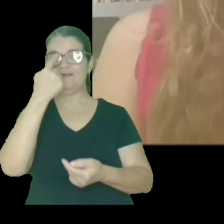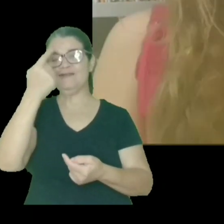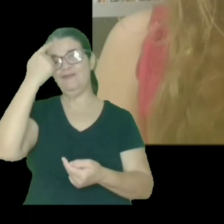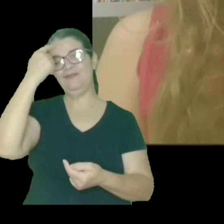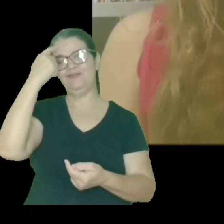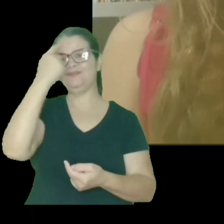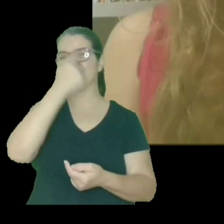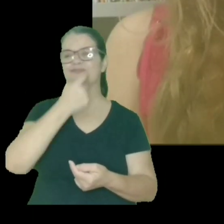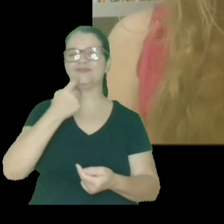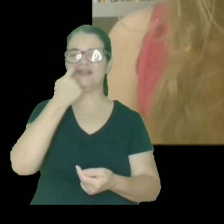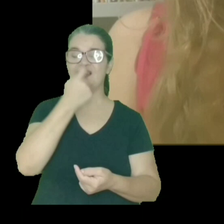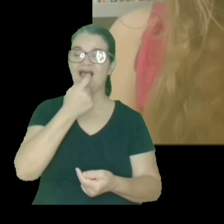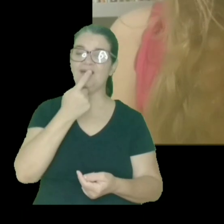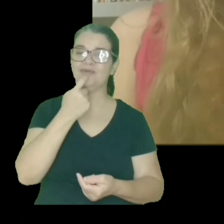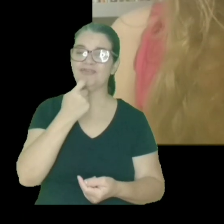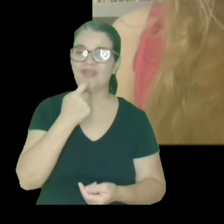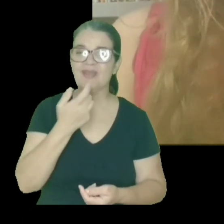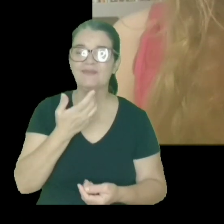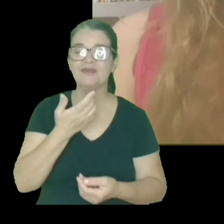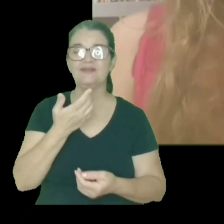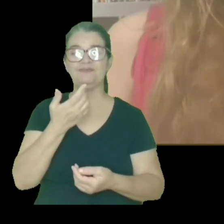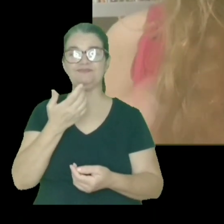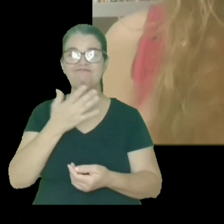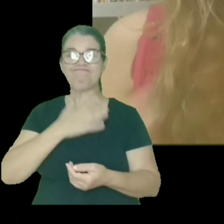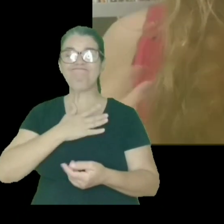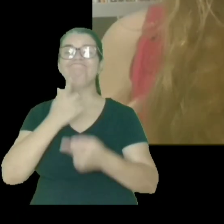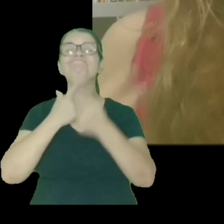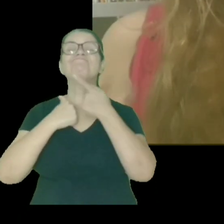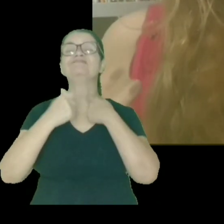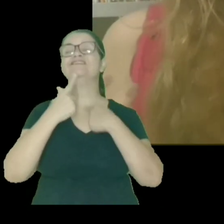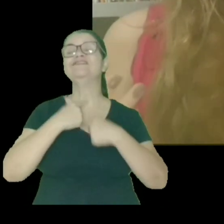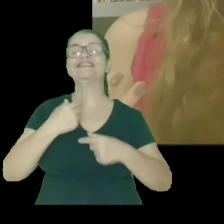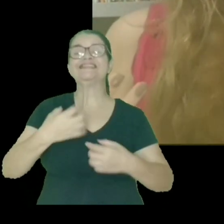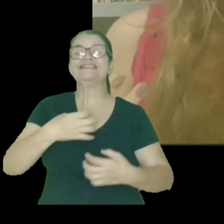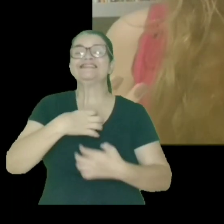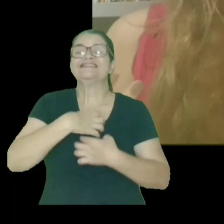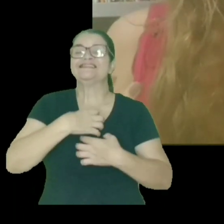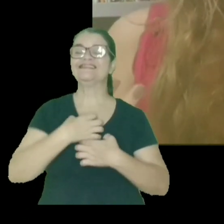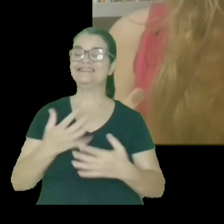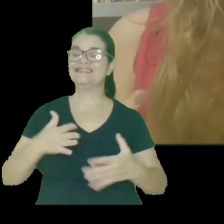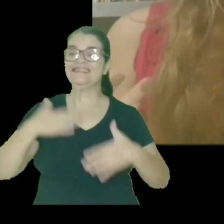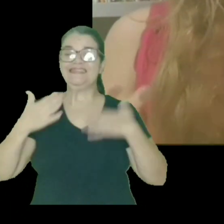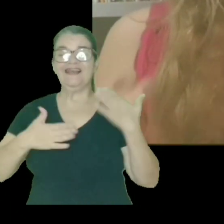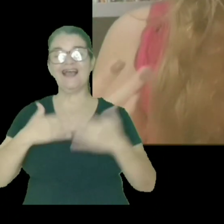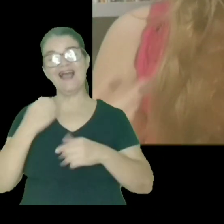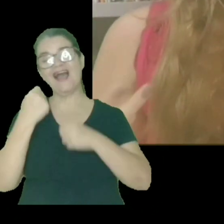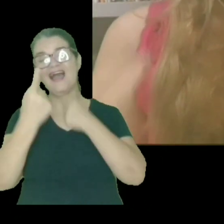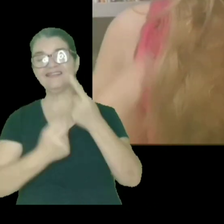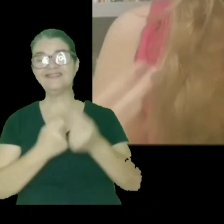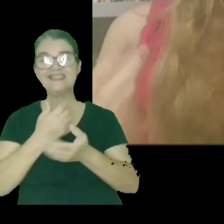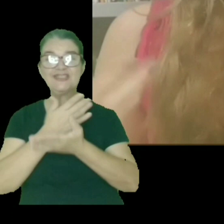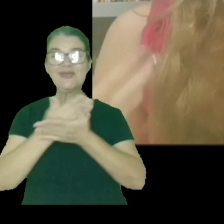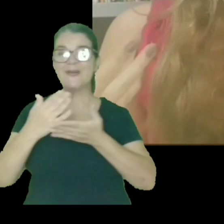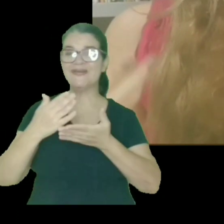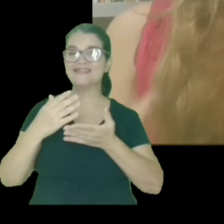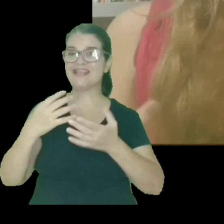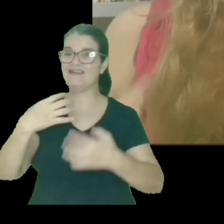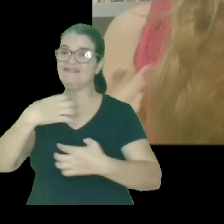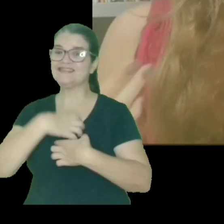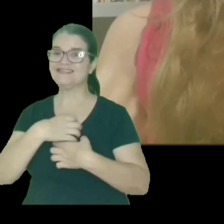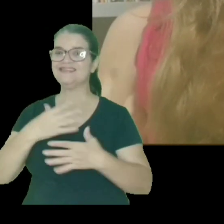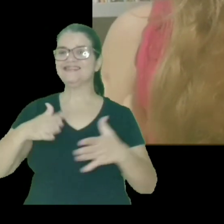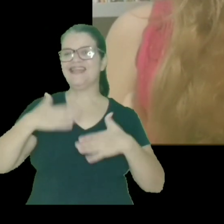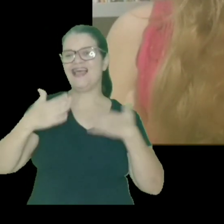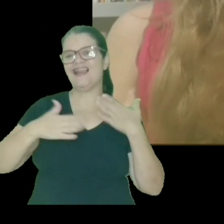lábios encarnados. Na minha fome de sentir êxtase, às vezes começava a ficar alegre, mas